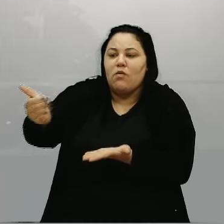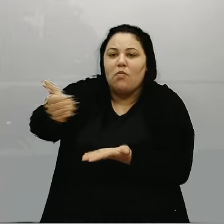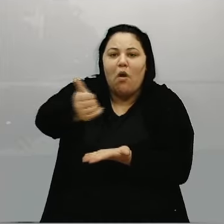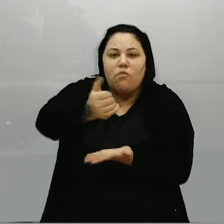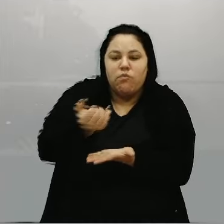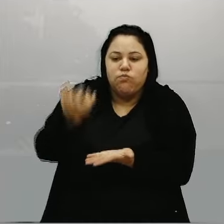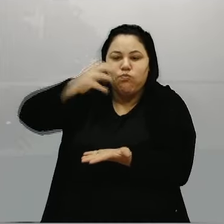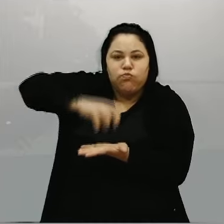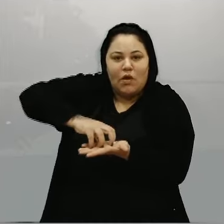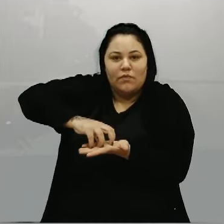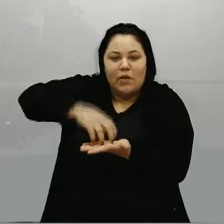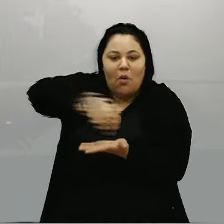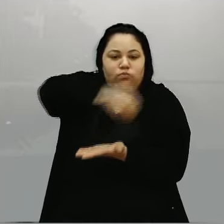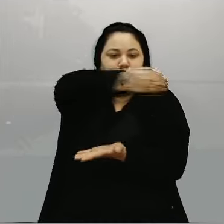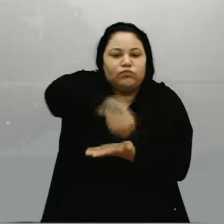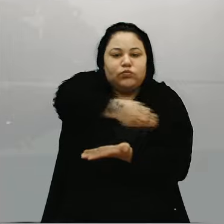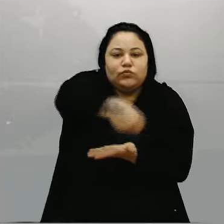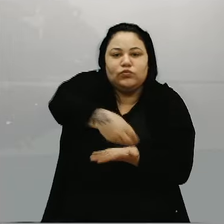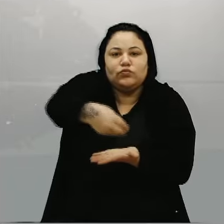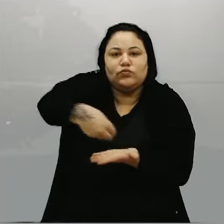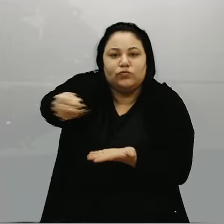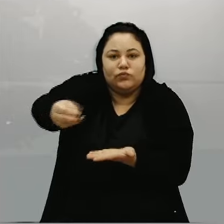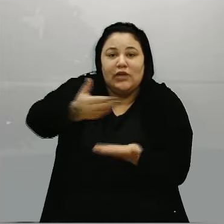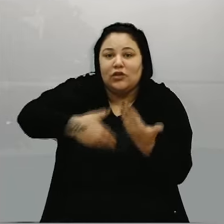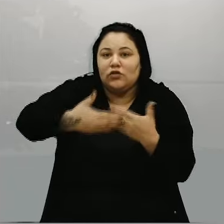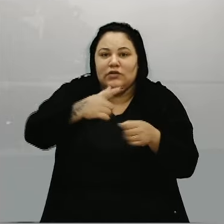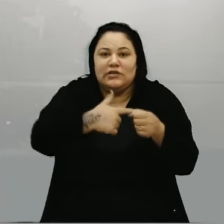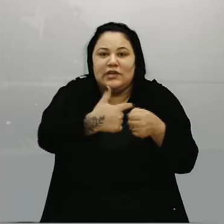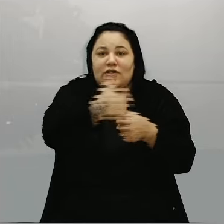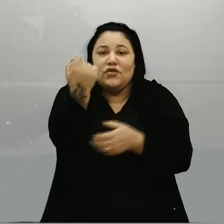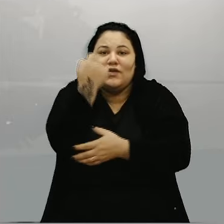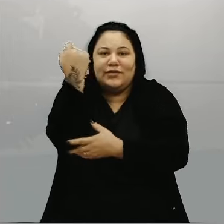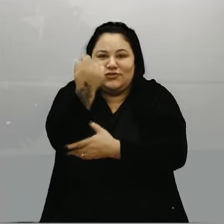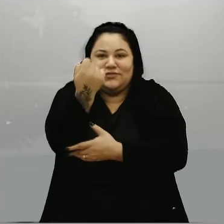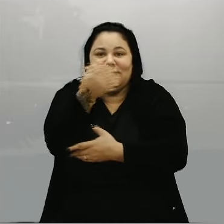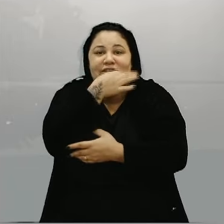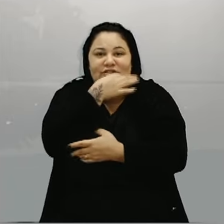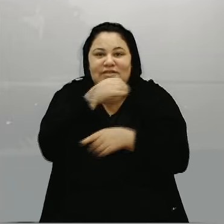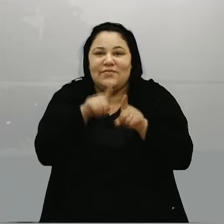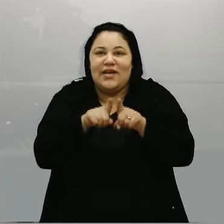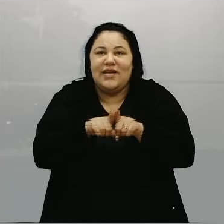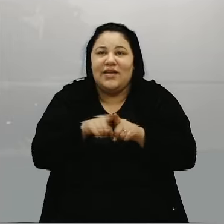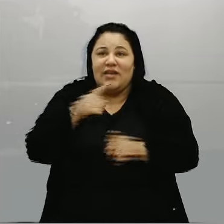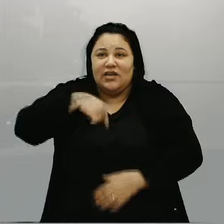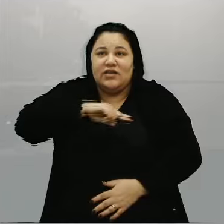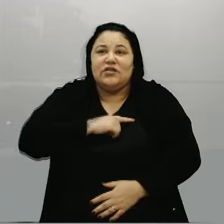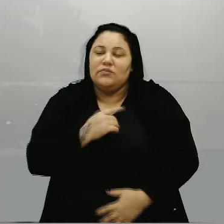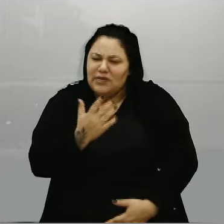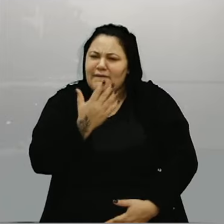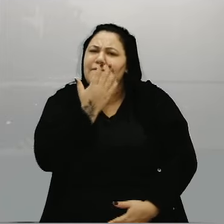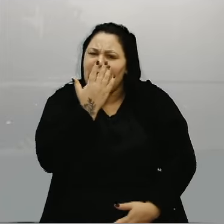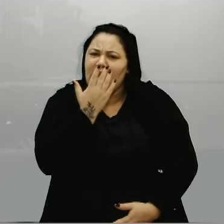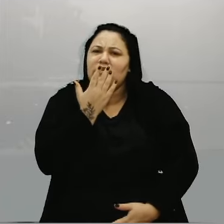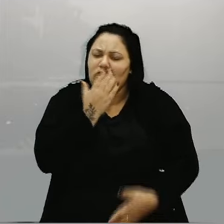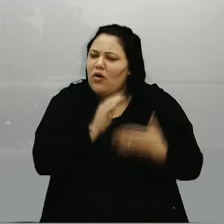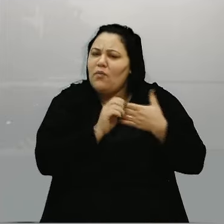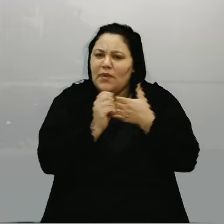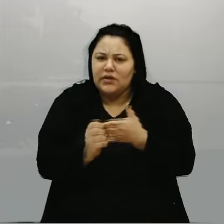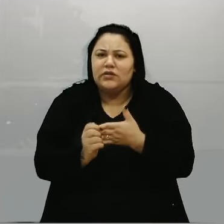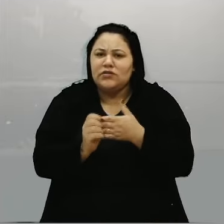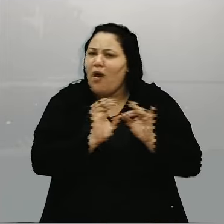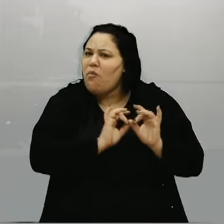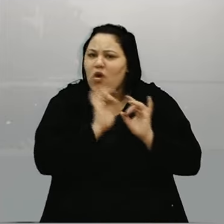cidades do Rio Grande do Sul e Caxias do Sul e até então nós temos estado nesse Fronte temos assistido e